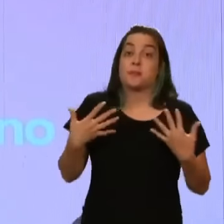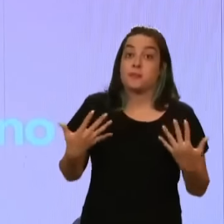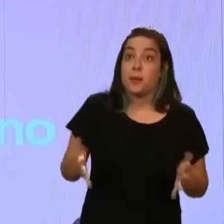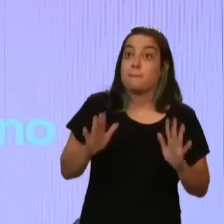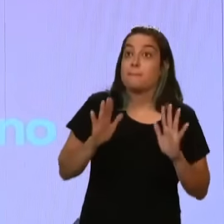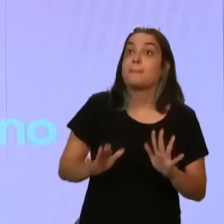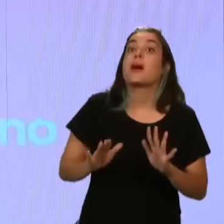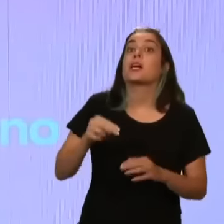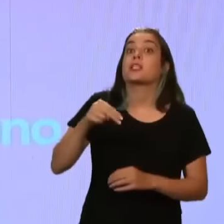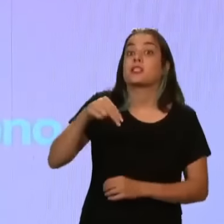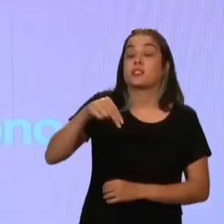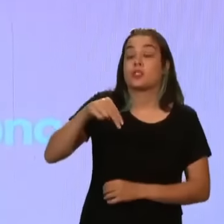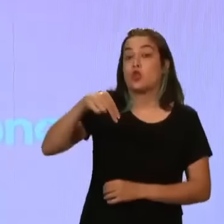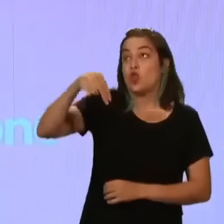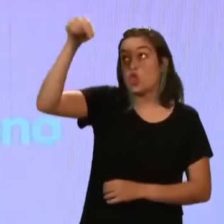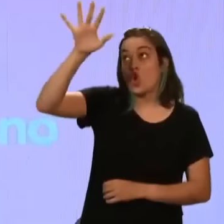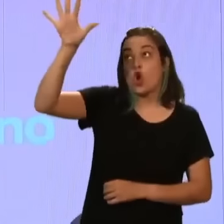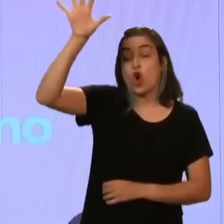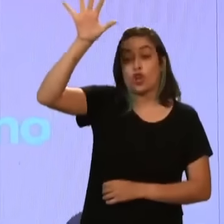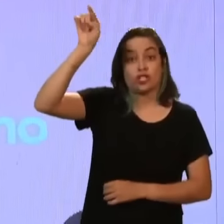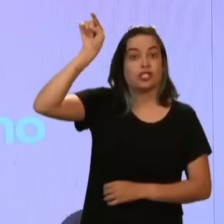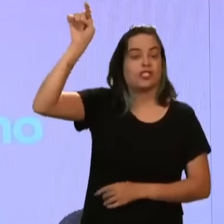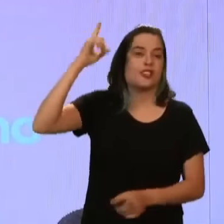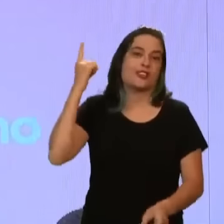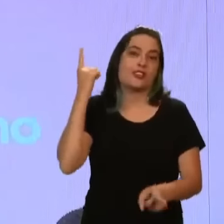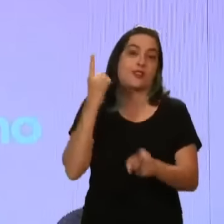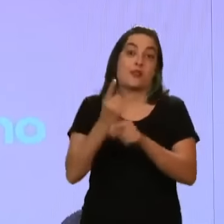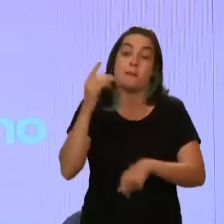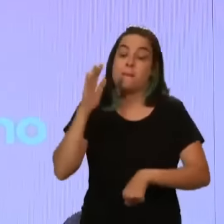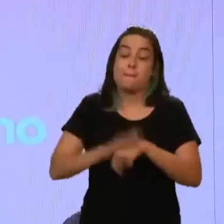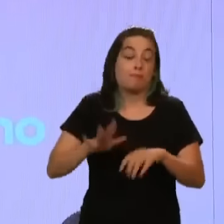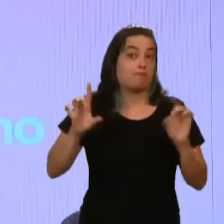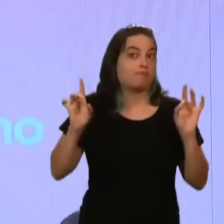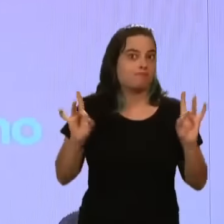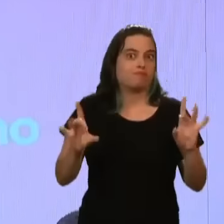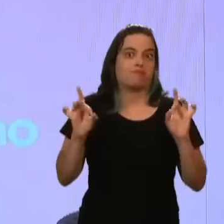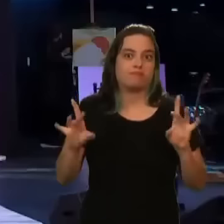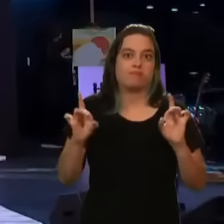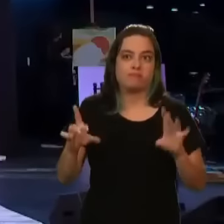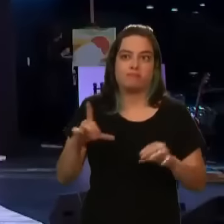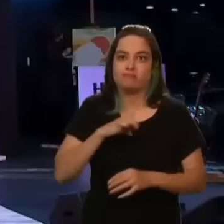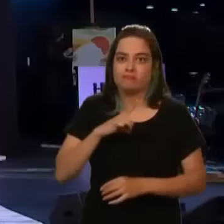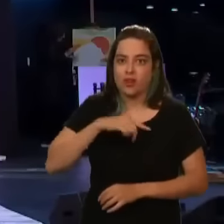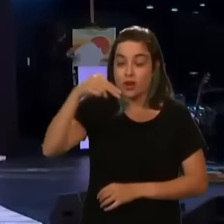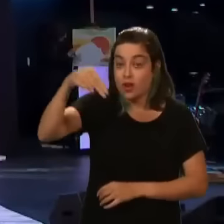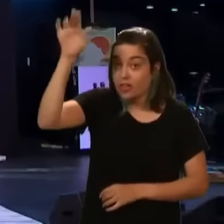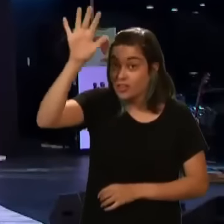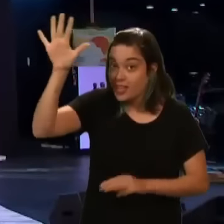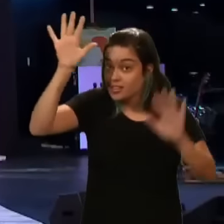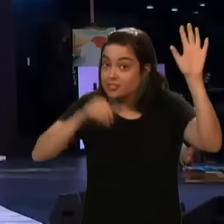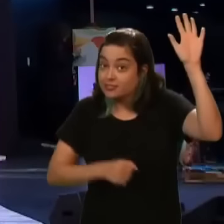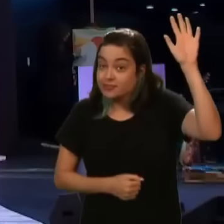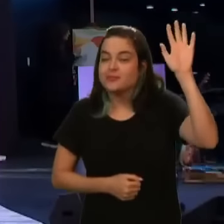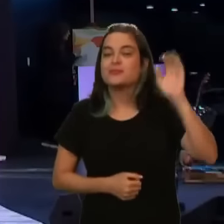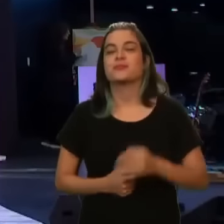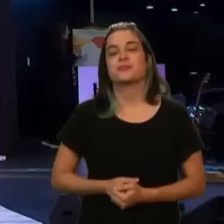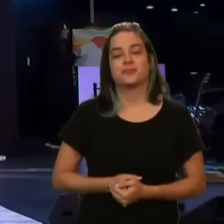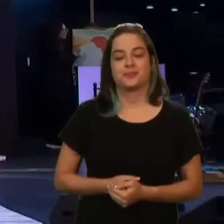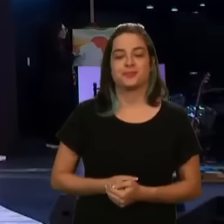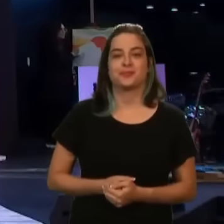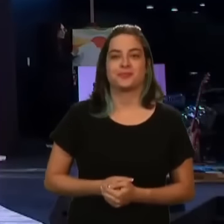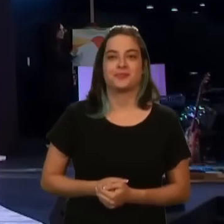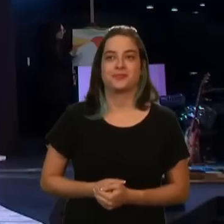Rio Grande do Norte que encontram-se as gemas mais valiosas. Tem mulher potiguara? Tem! Ô,